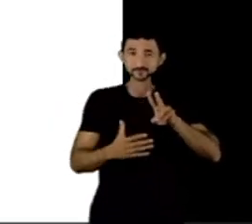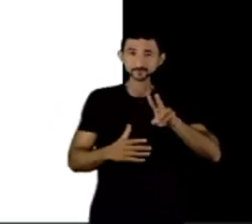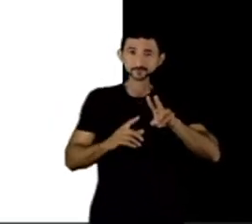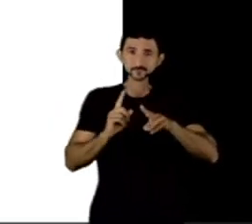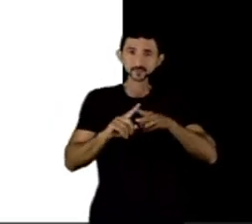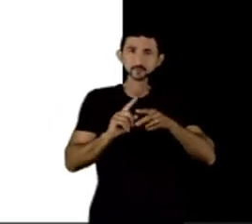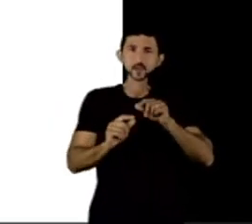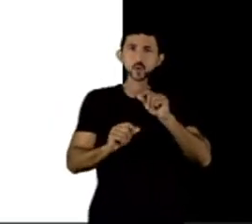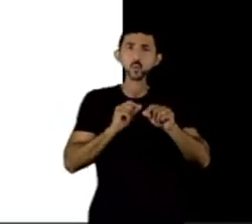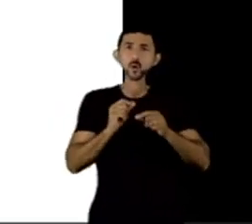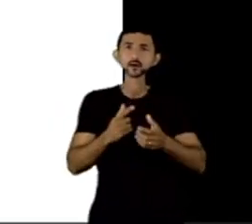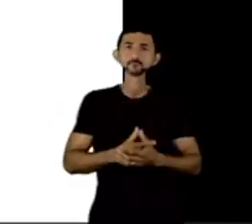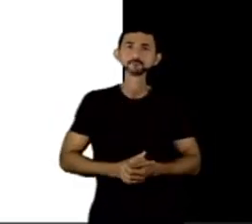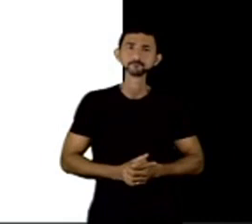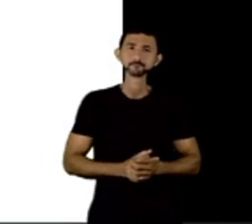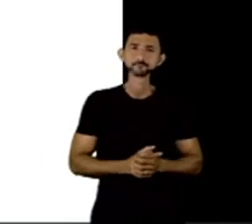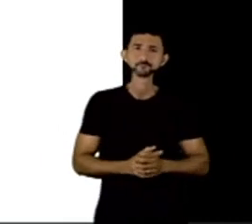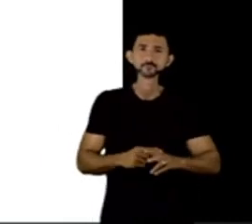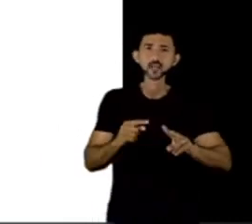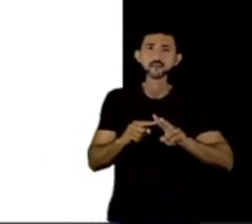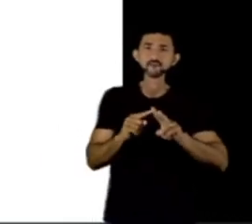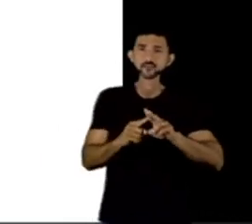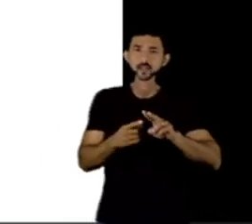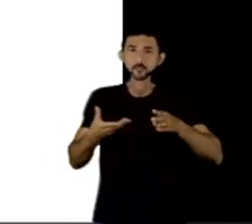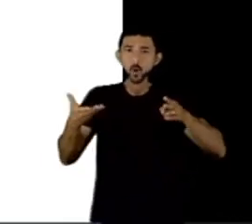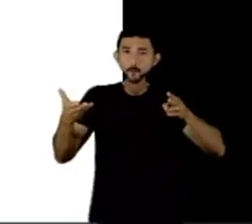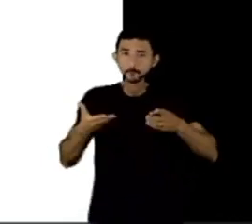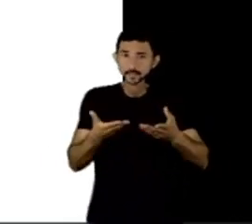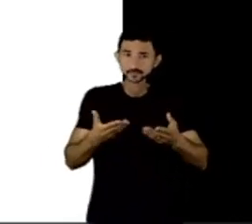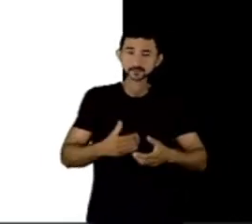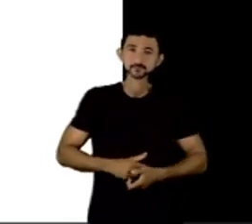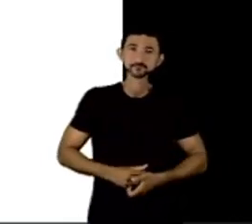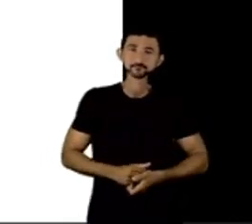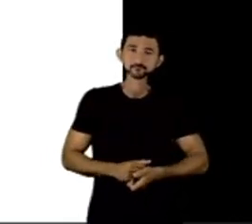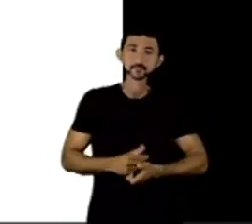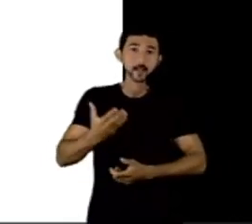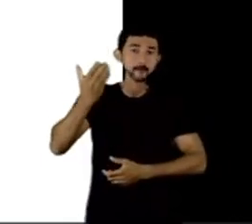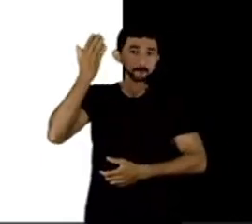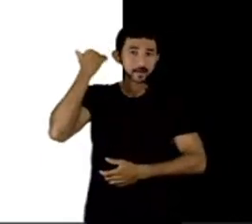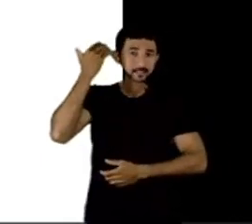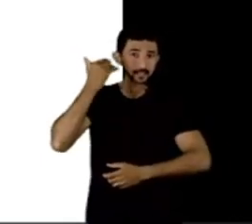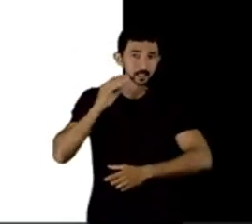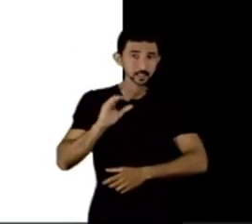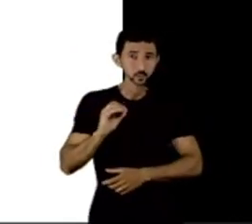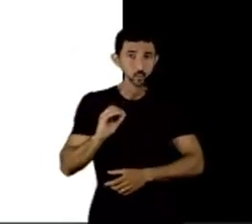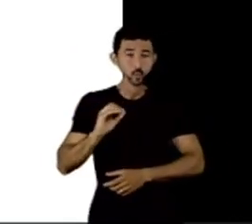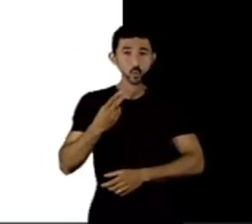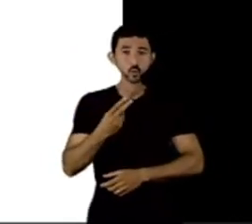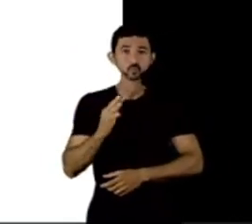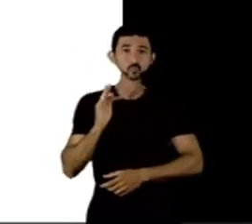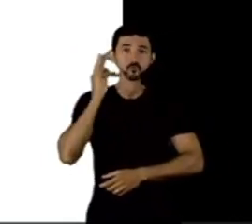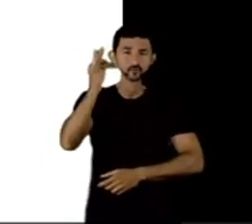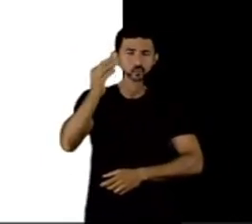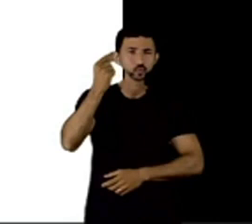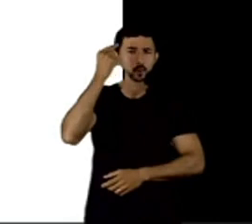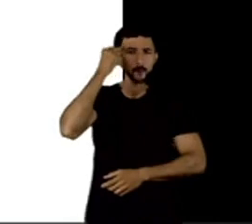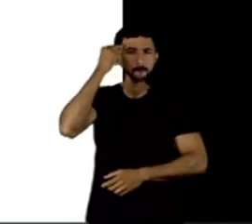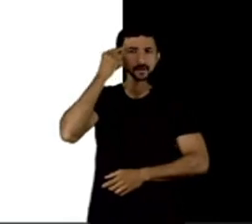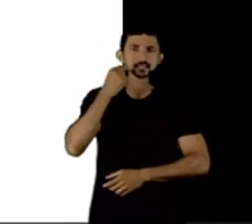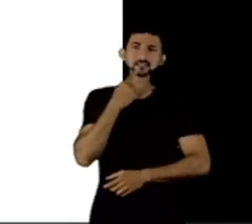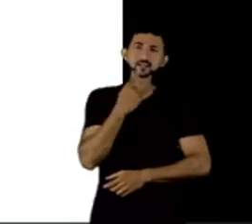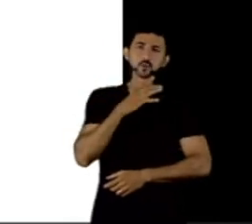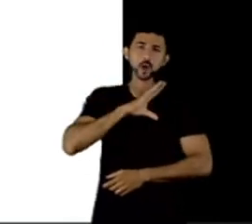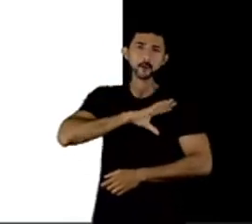dou, ela pode fazer com que o verbo fique no presente, no passado ou no futuro. Vamos pensar no